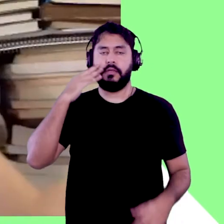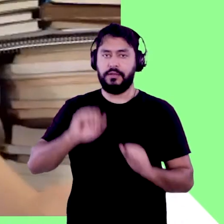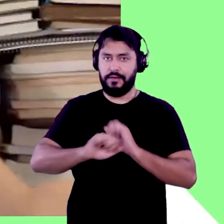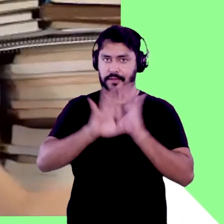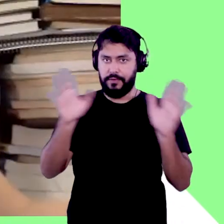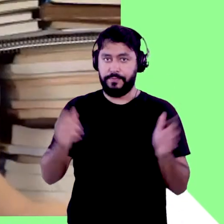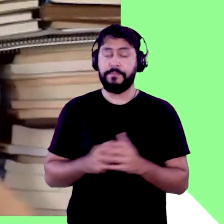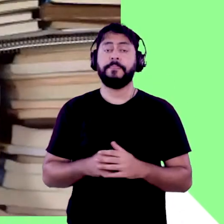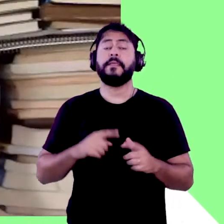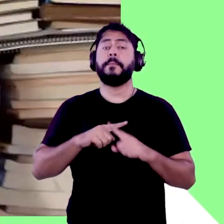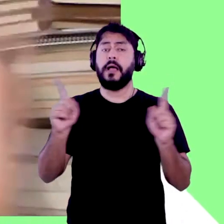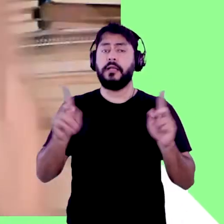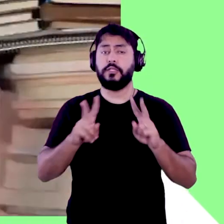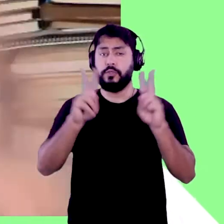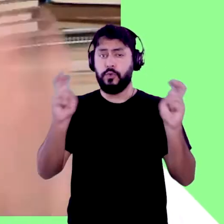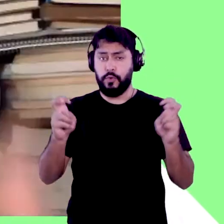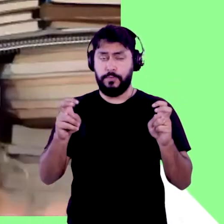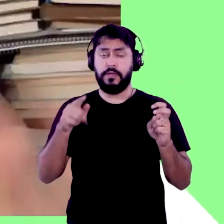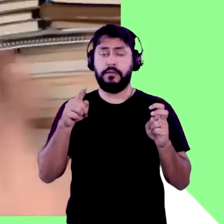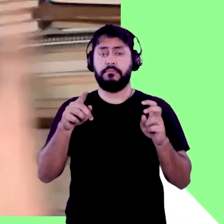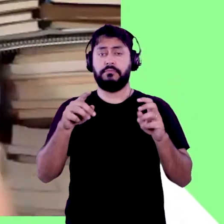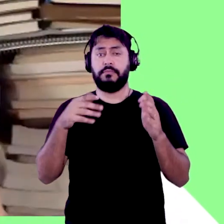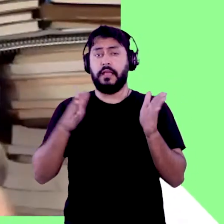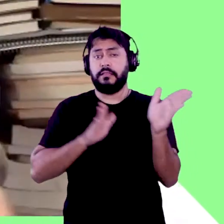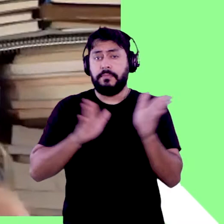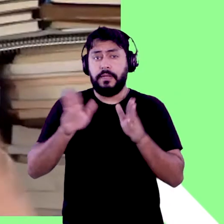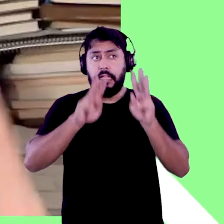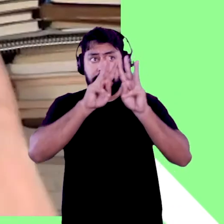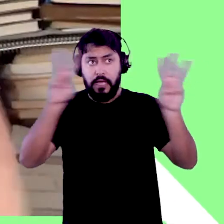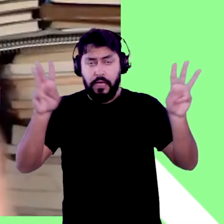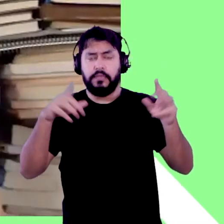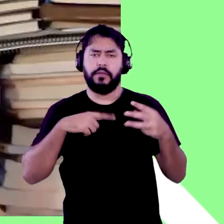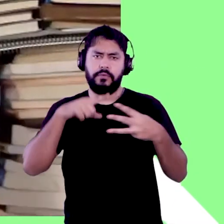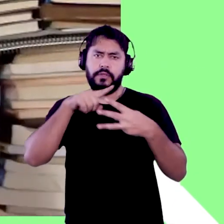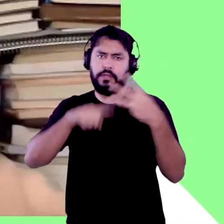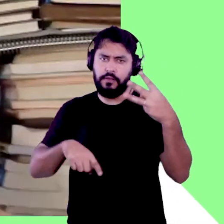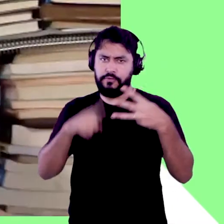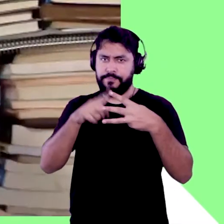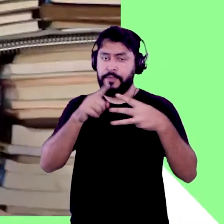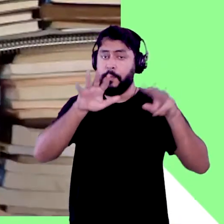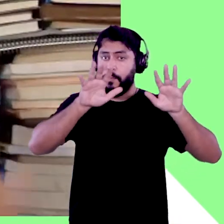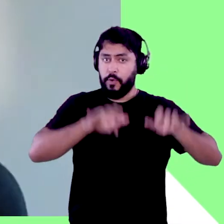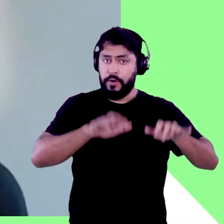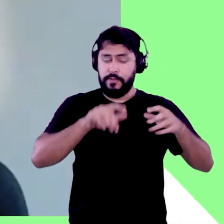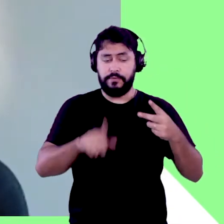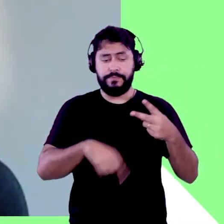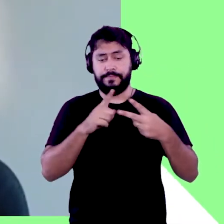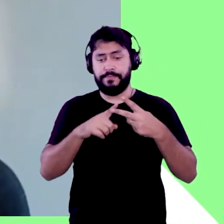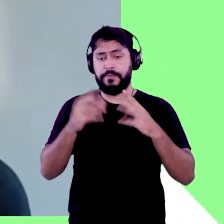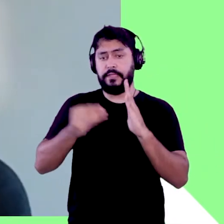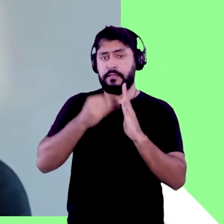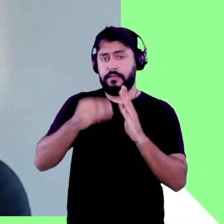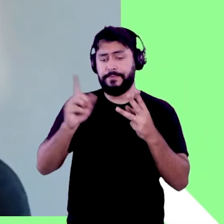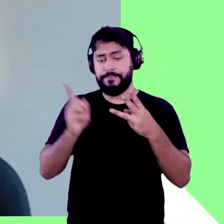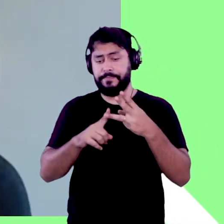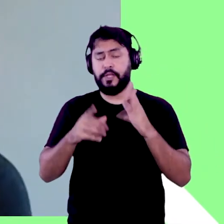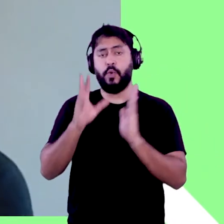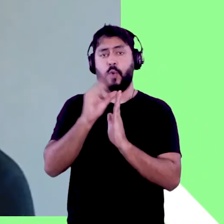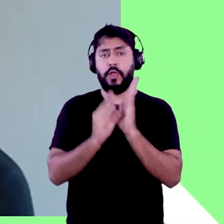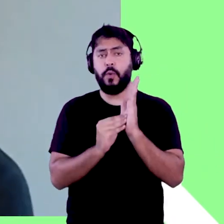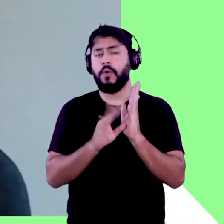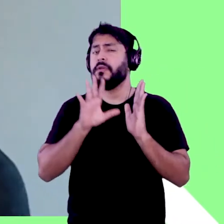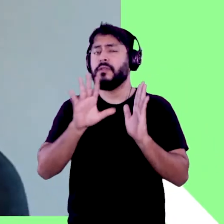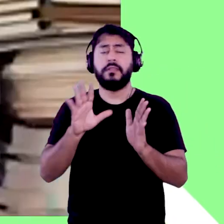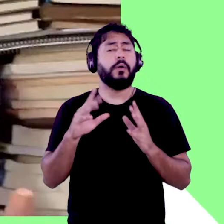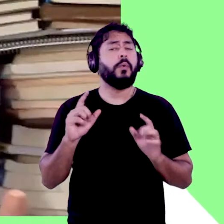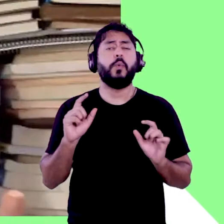questão de acessibilidade, os sites são esses 3 pilares. Então, é programação, design e conteúdo, né? Então, o que fazer